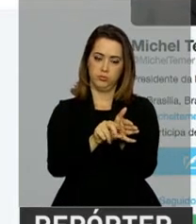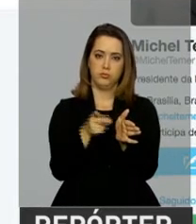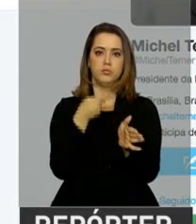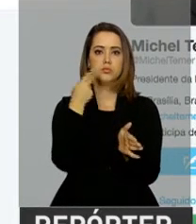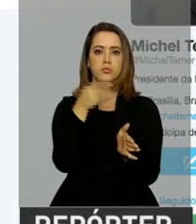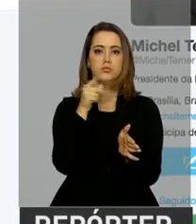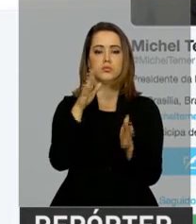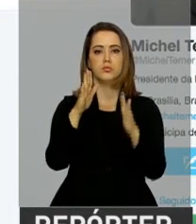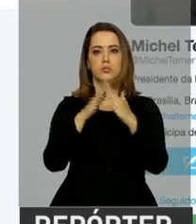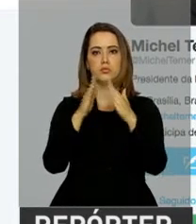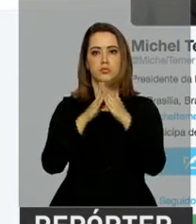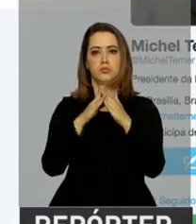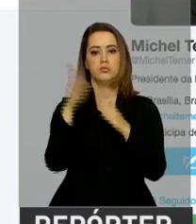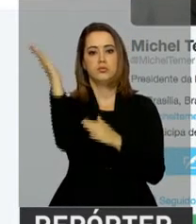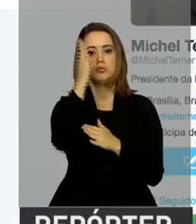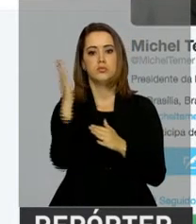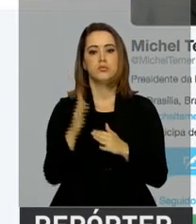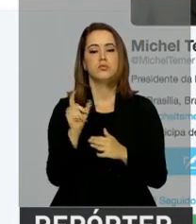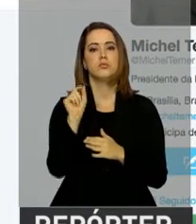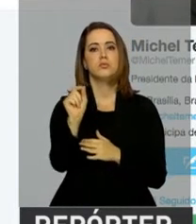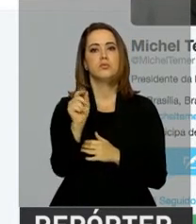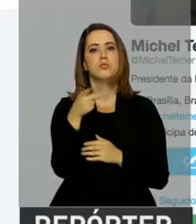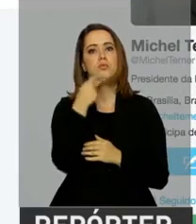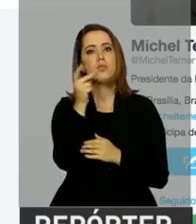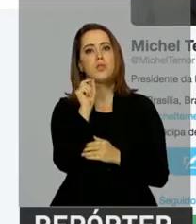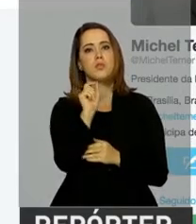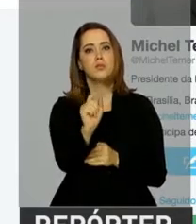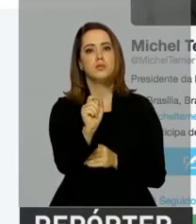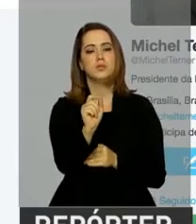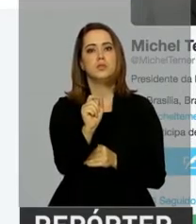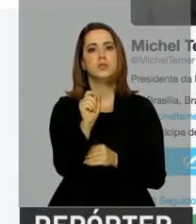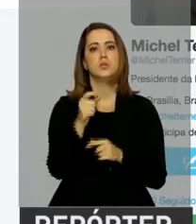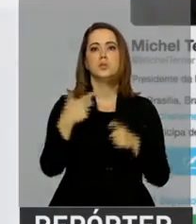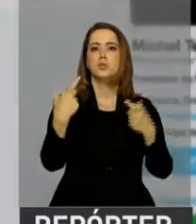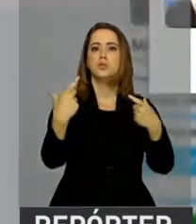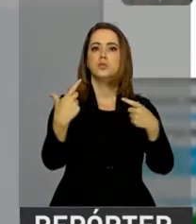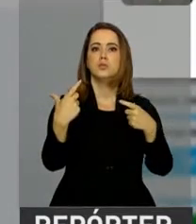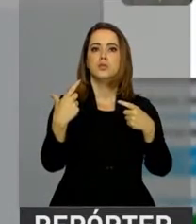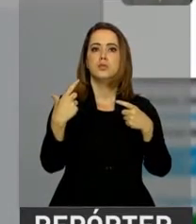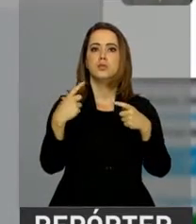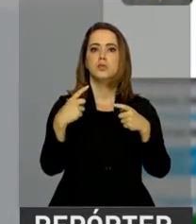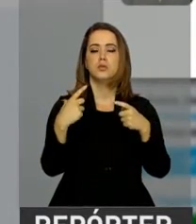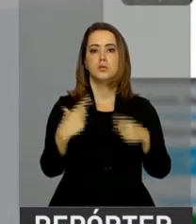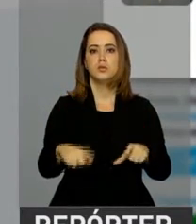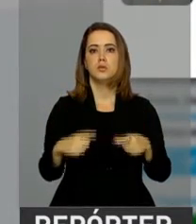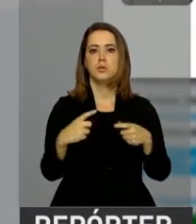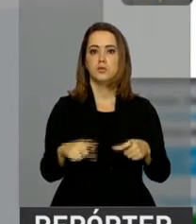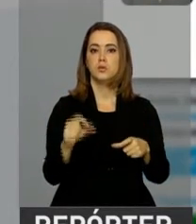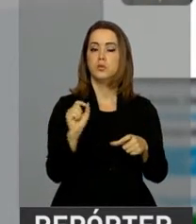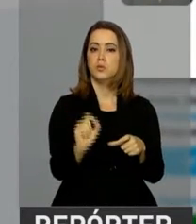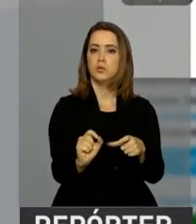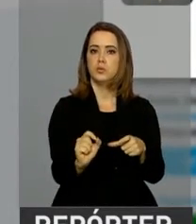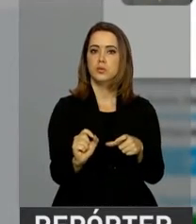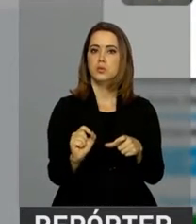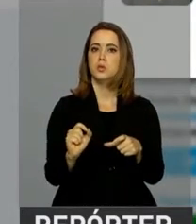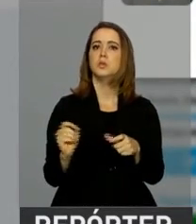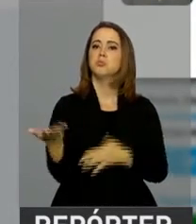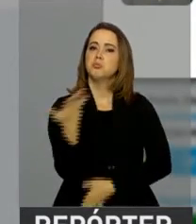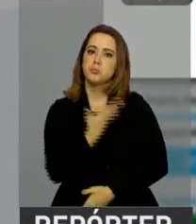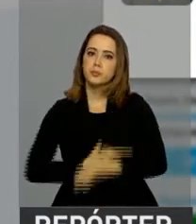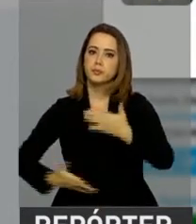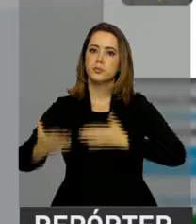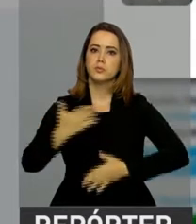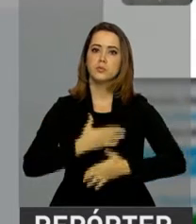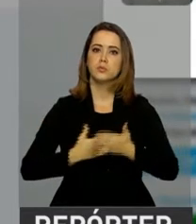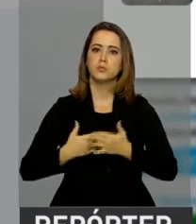Casa Brasil. Vamos ver o Twitter dele? Bom, ele disse que o espaço, segundo ele, esse é um espaço de oportunidade